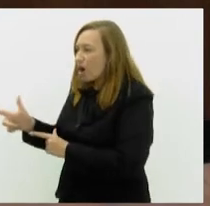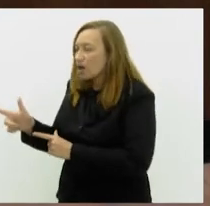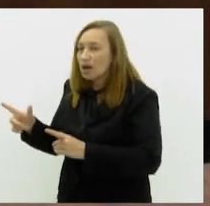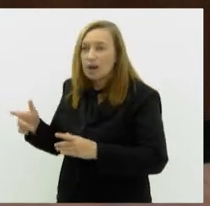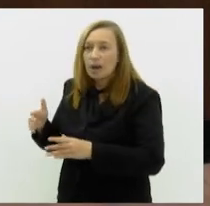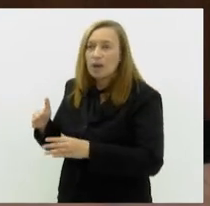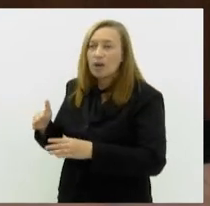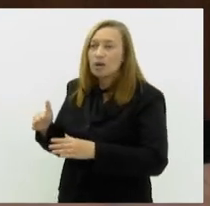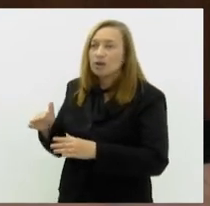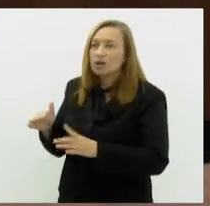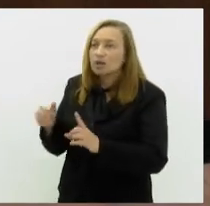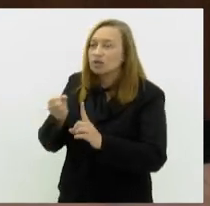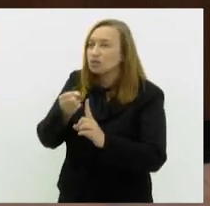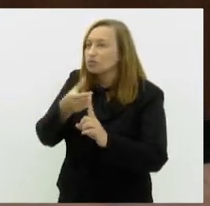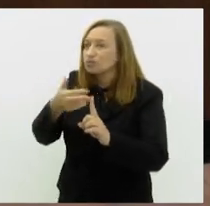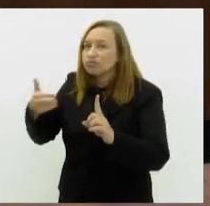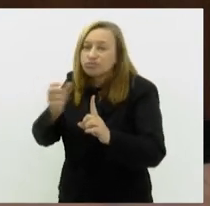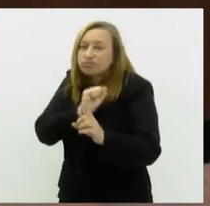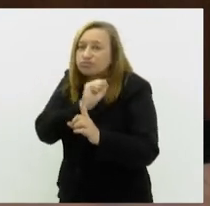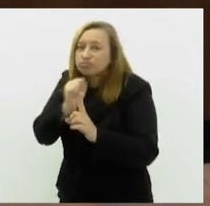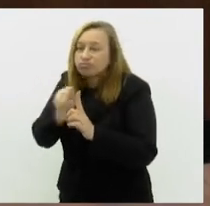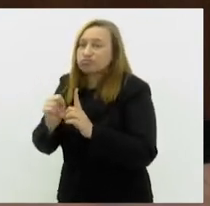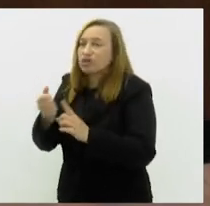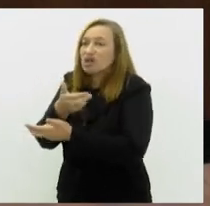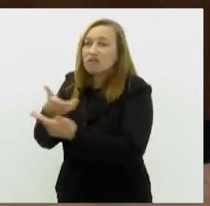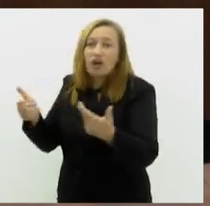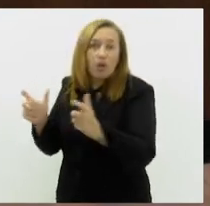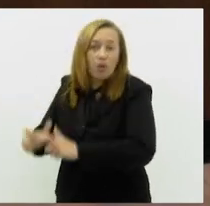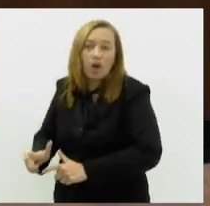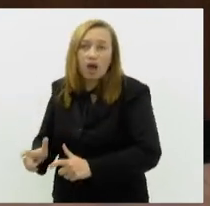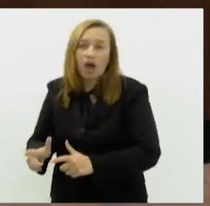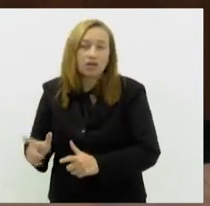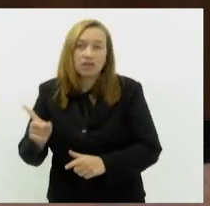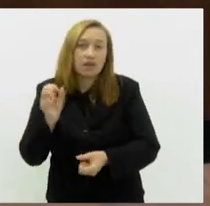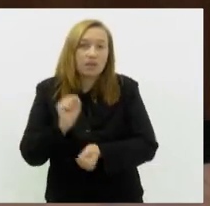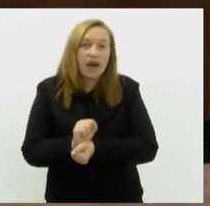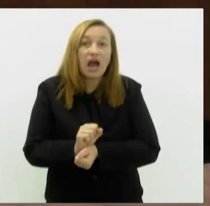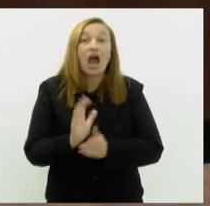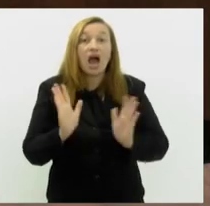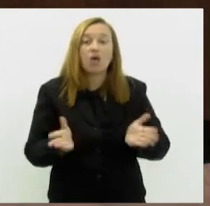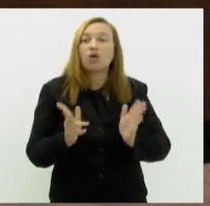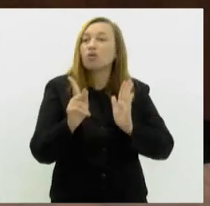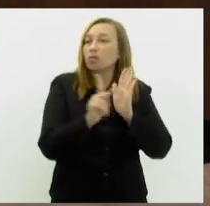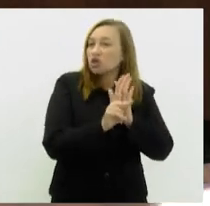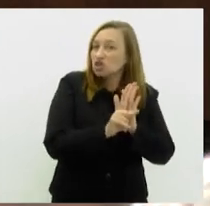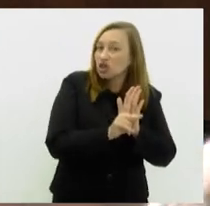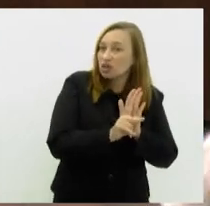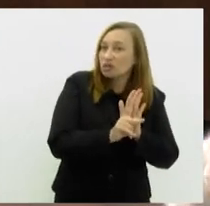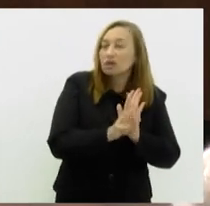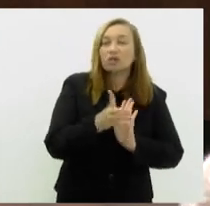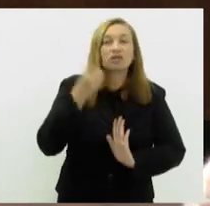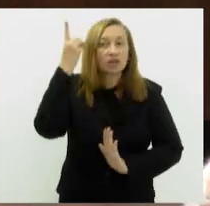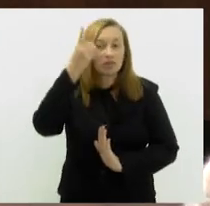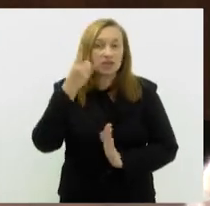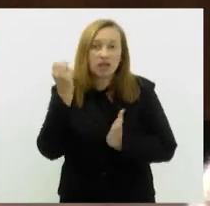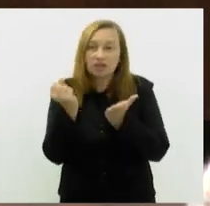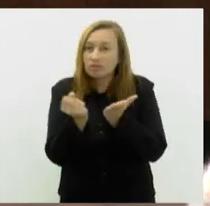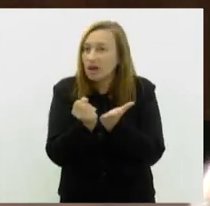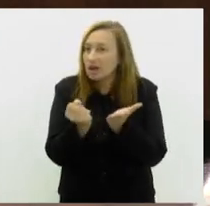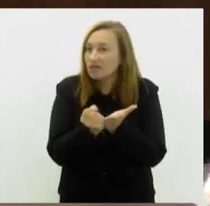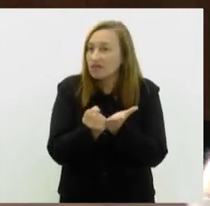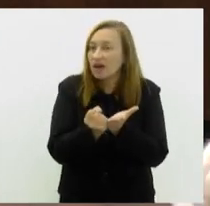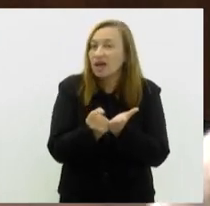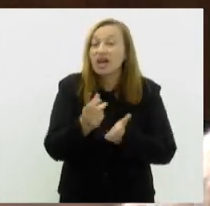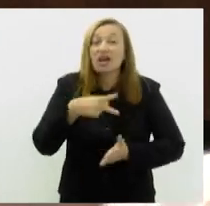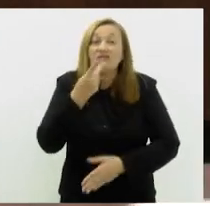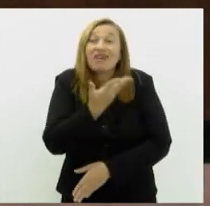parar imediatamente. Parar imediatamente. Agora, o projeto do deputado Malafaia, ele